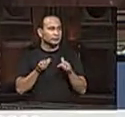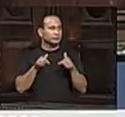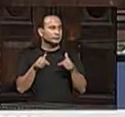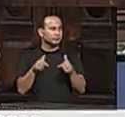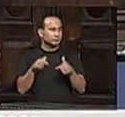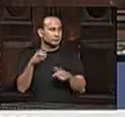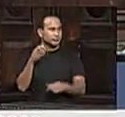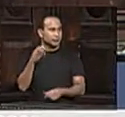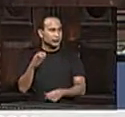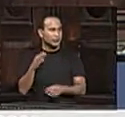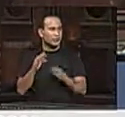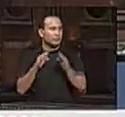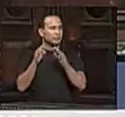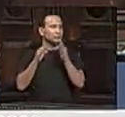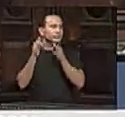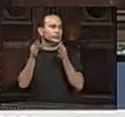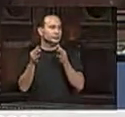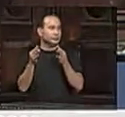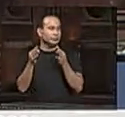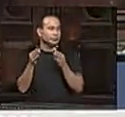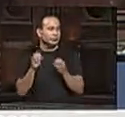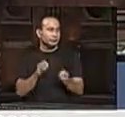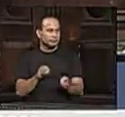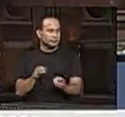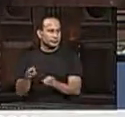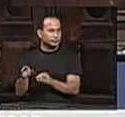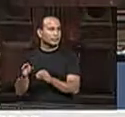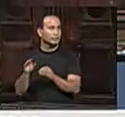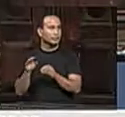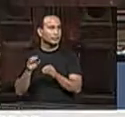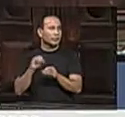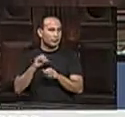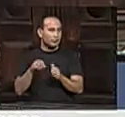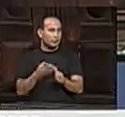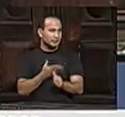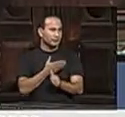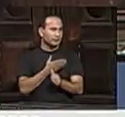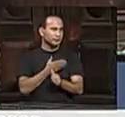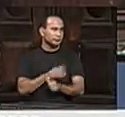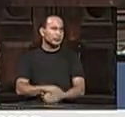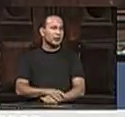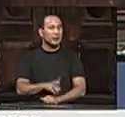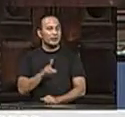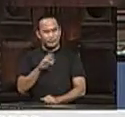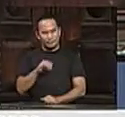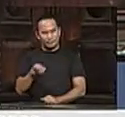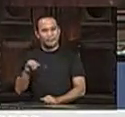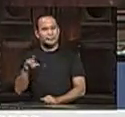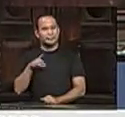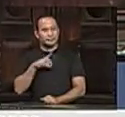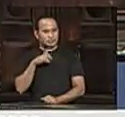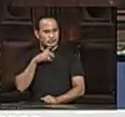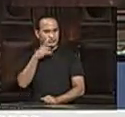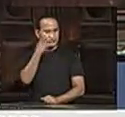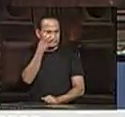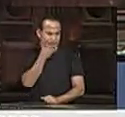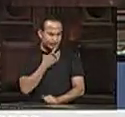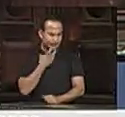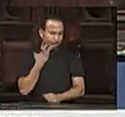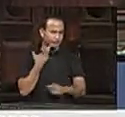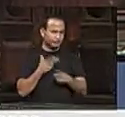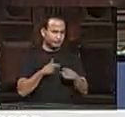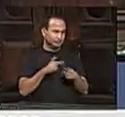ciência, tecnologia, ensino e inovação e vai trazer consequências